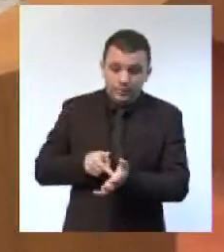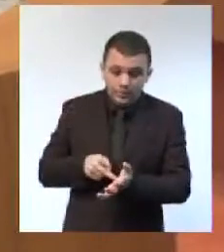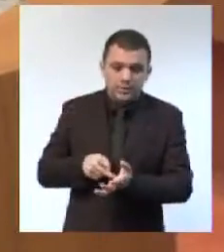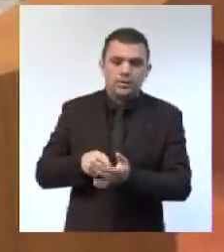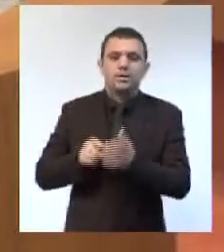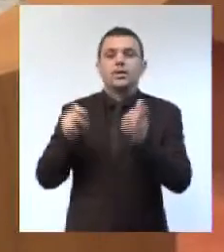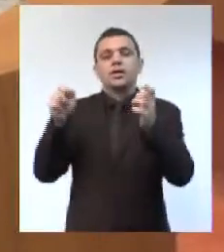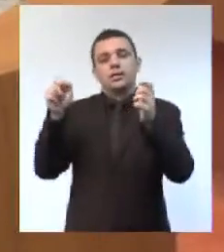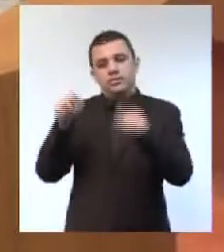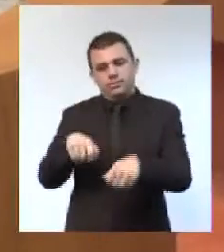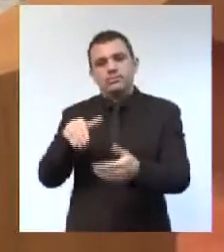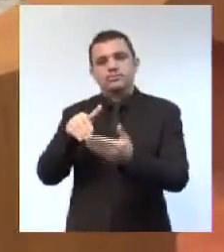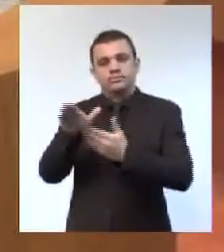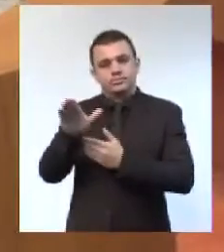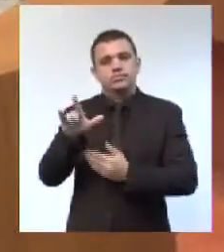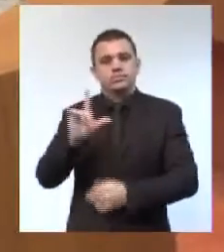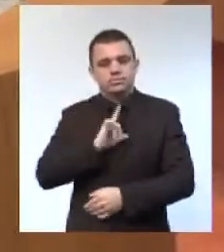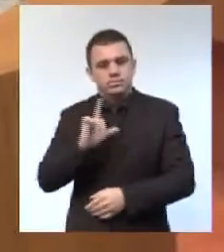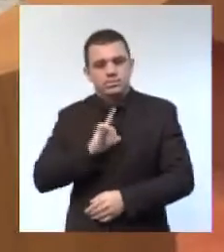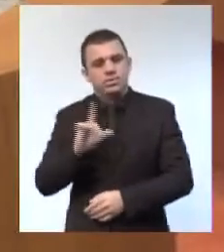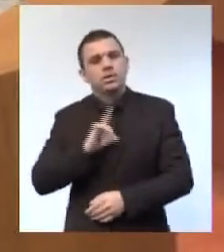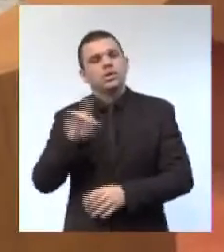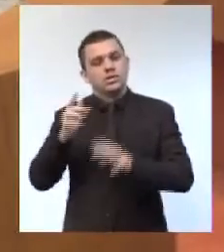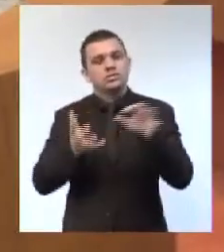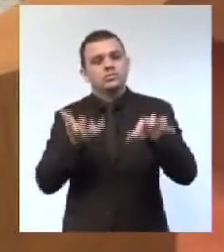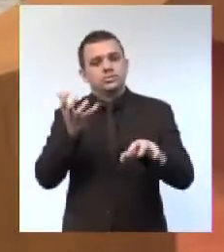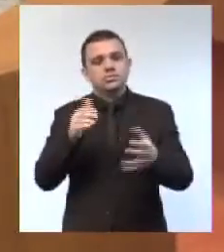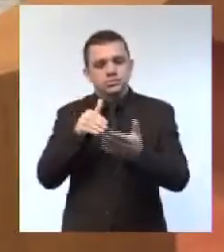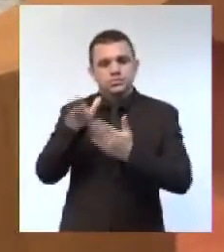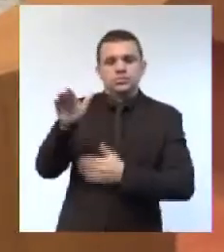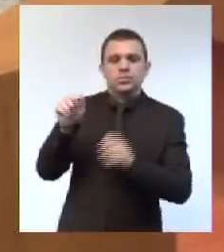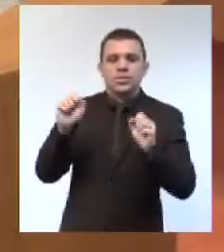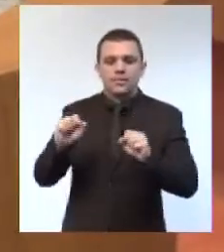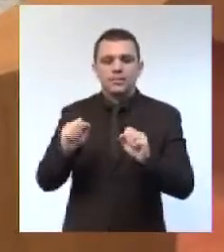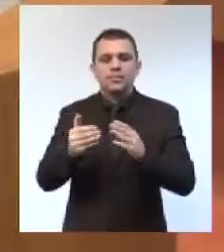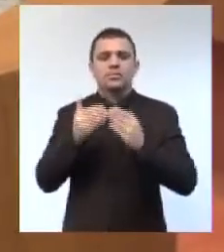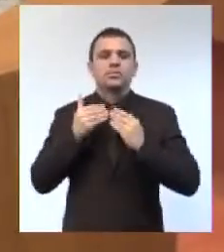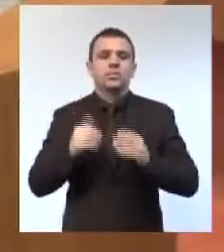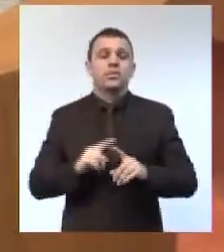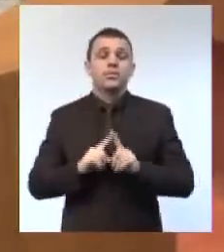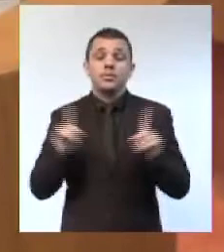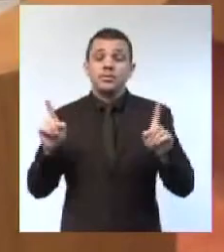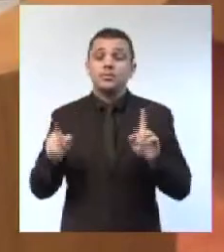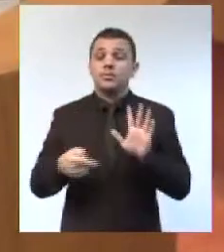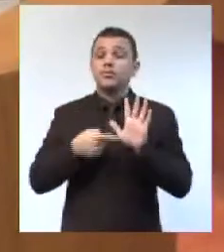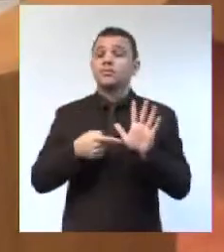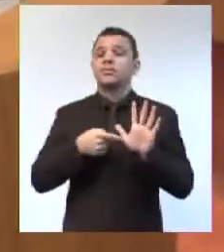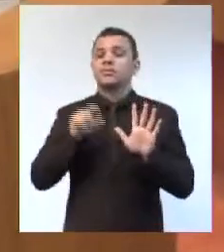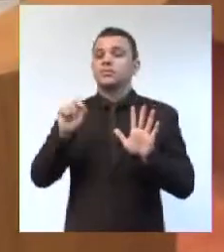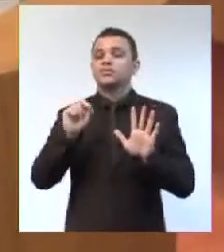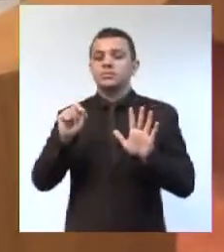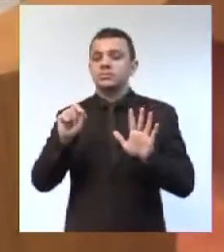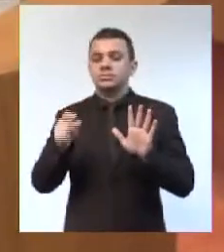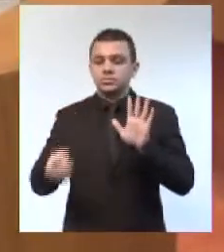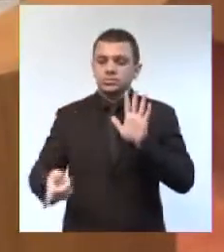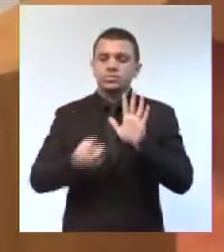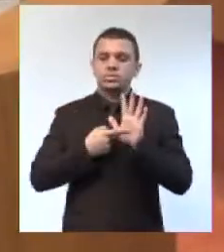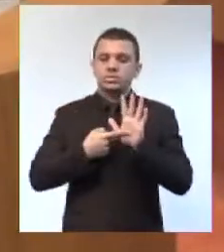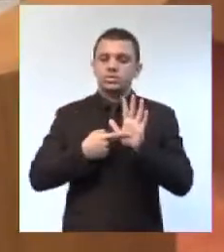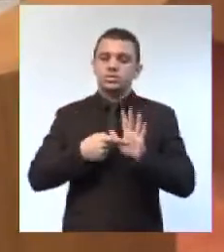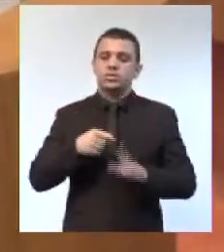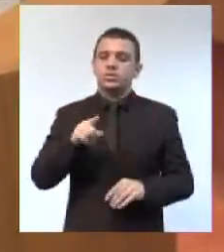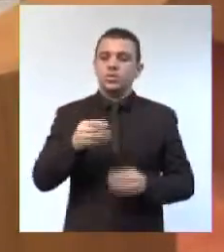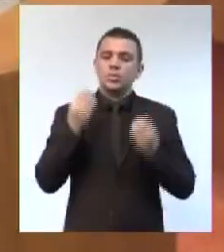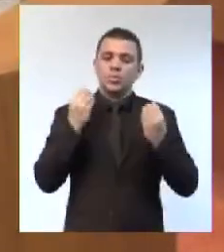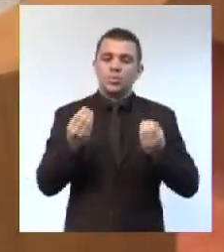pedido formal junto ao Congresso Nacional de impeachment. Mas eu estou dando esse caso para vocês verem exatamente o